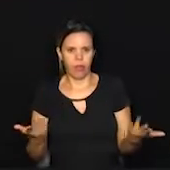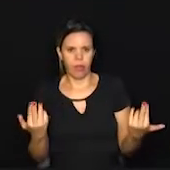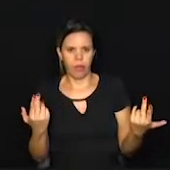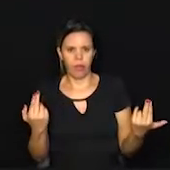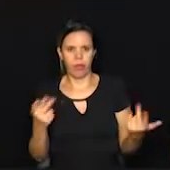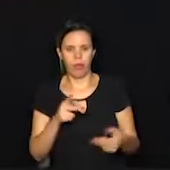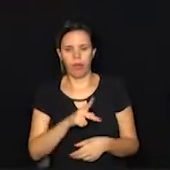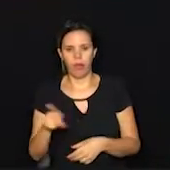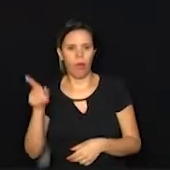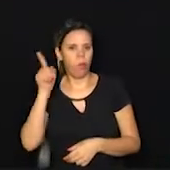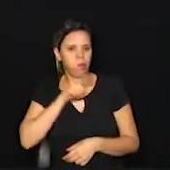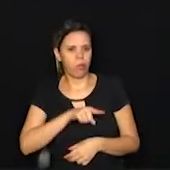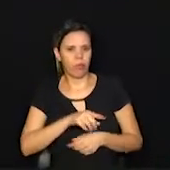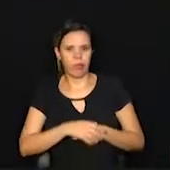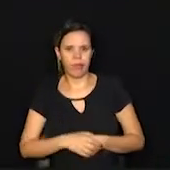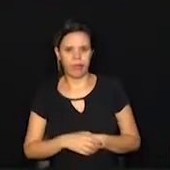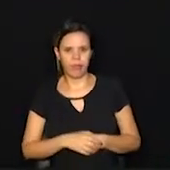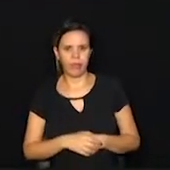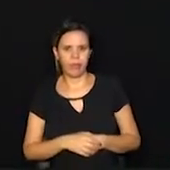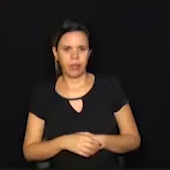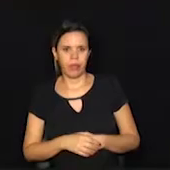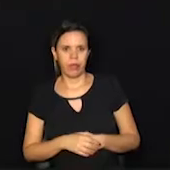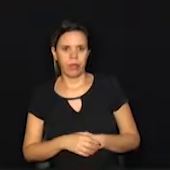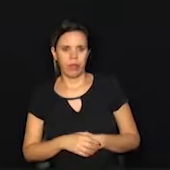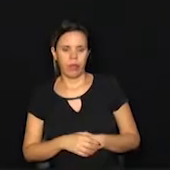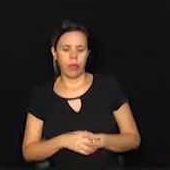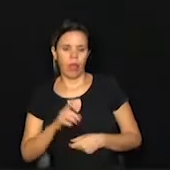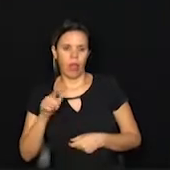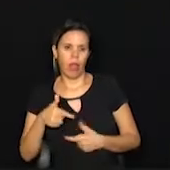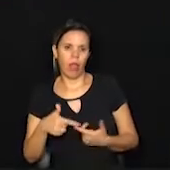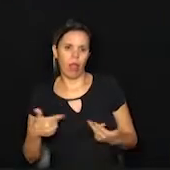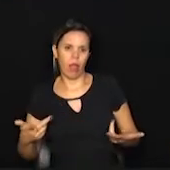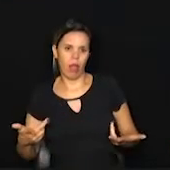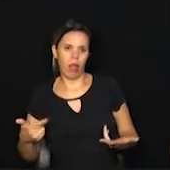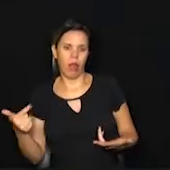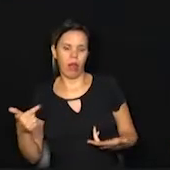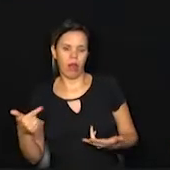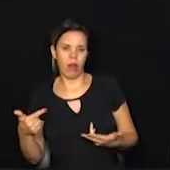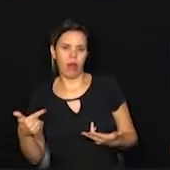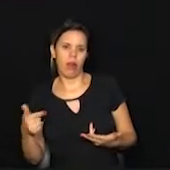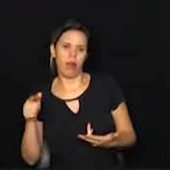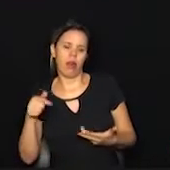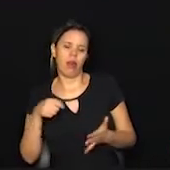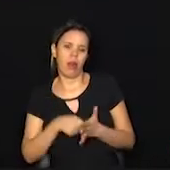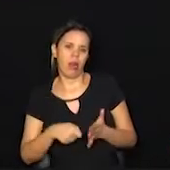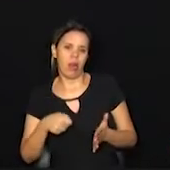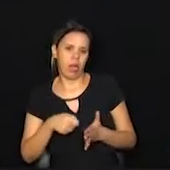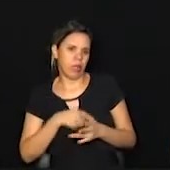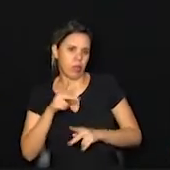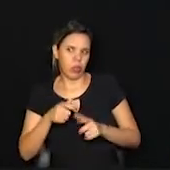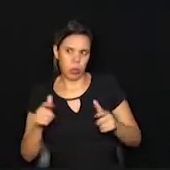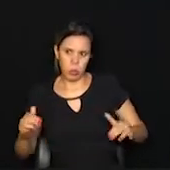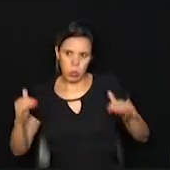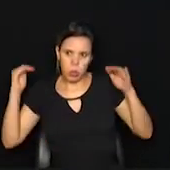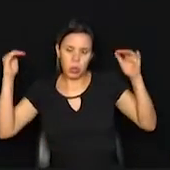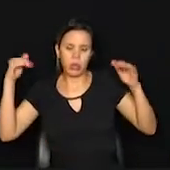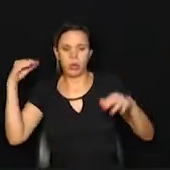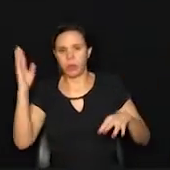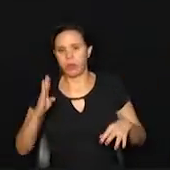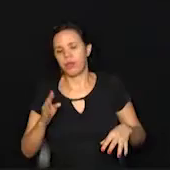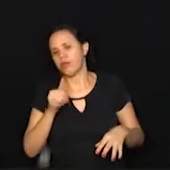presidente dos Estados Unidos então isso é uma causa uma segunda causa é a classe dominante brasileira